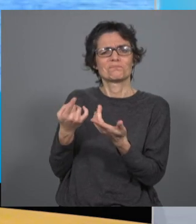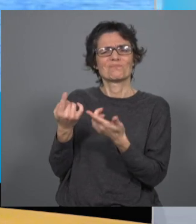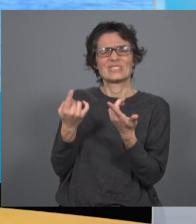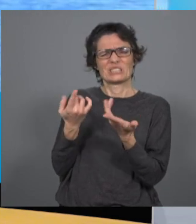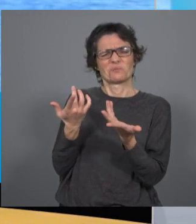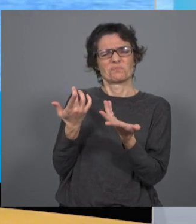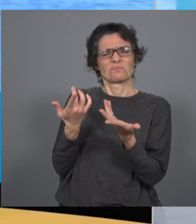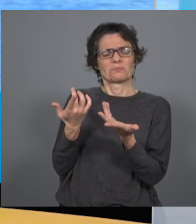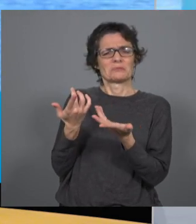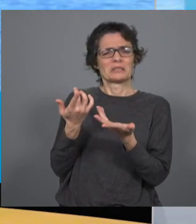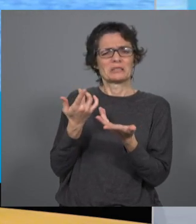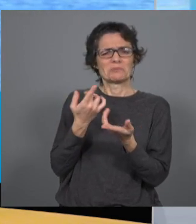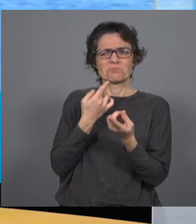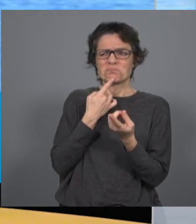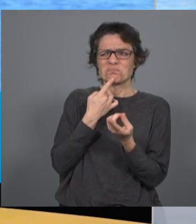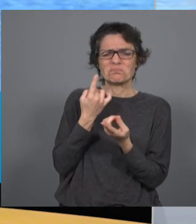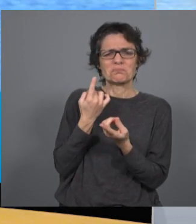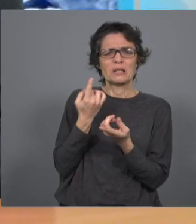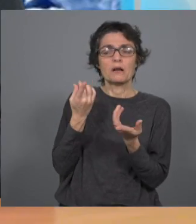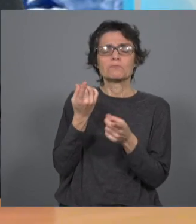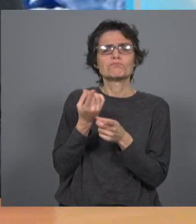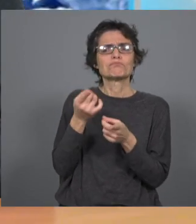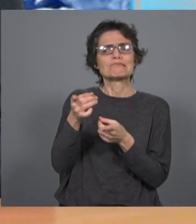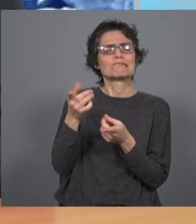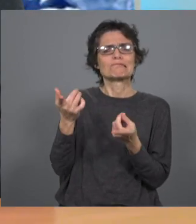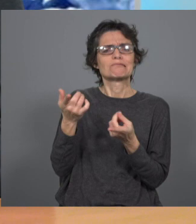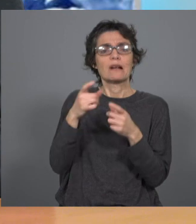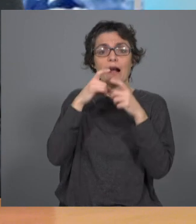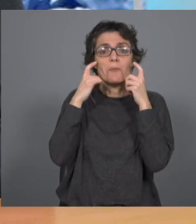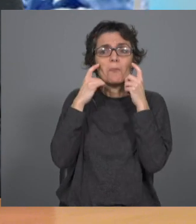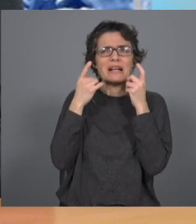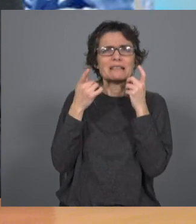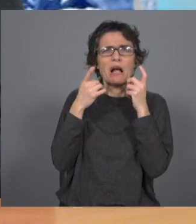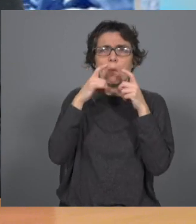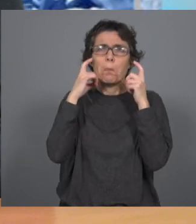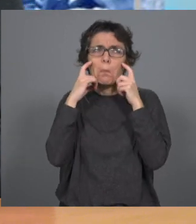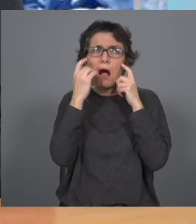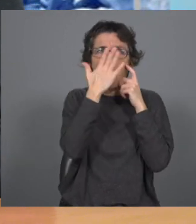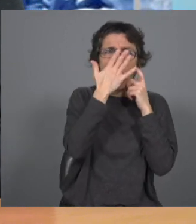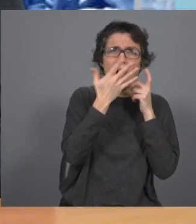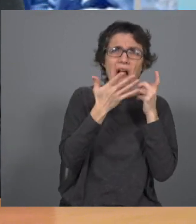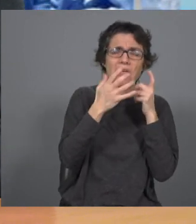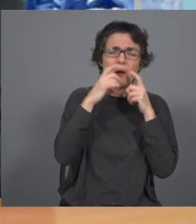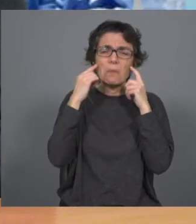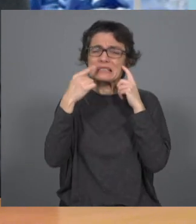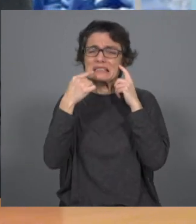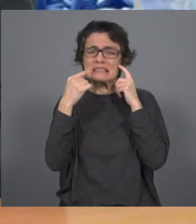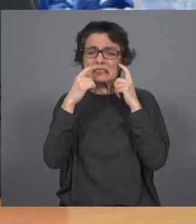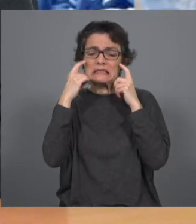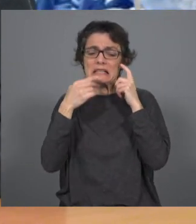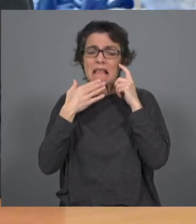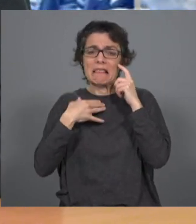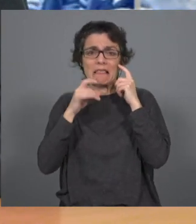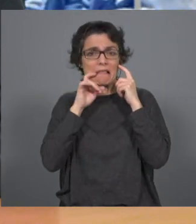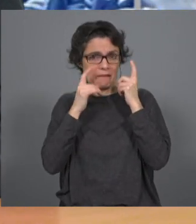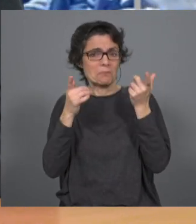servem para nos proteger. Embora nem todos pensem, não seja este também uma consideração unânime, não é?